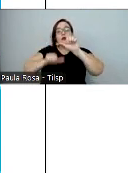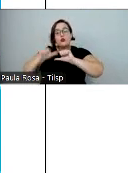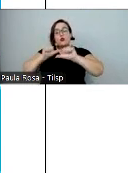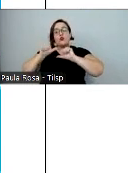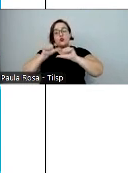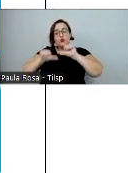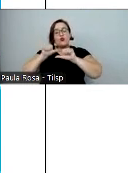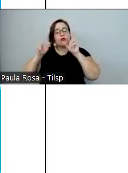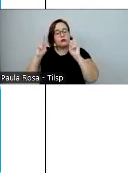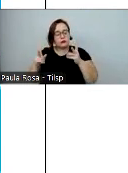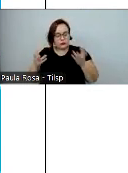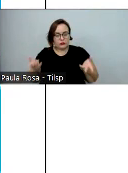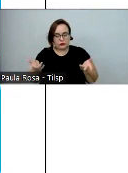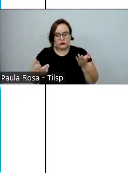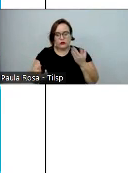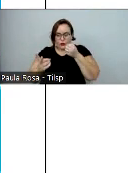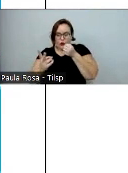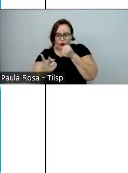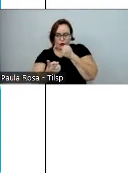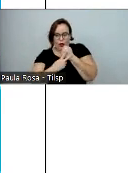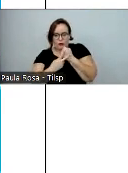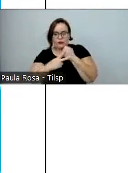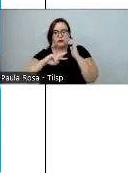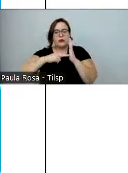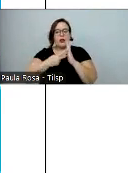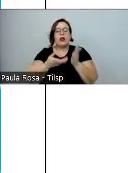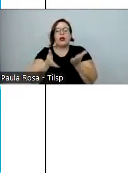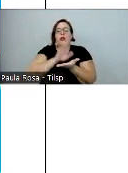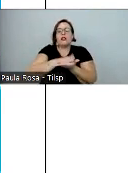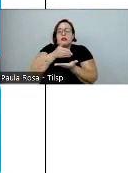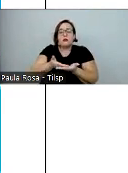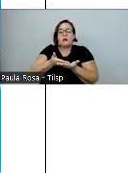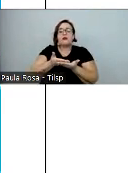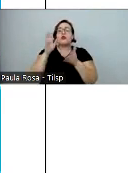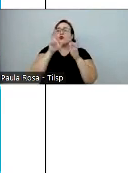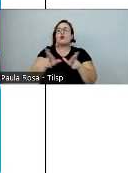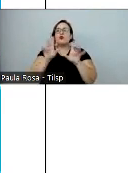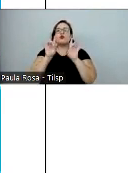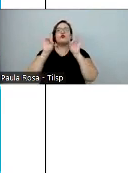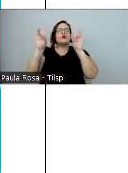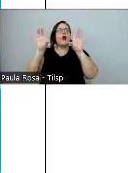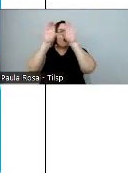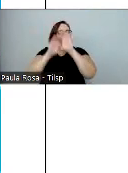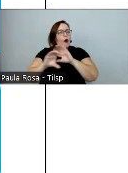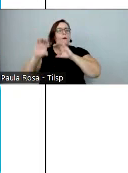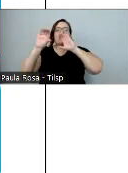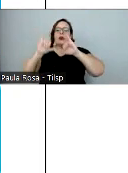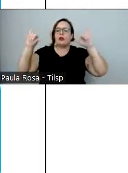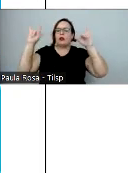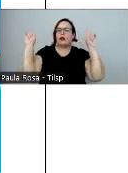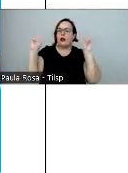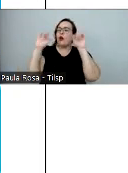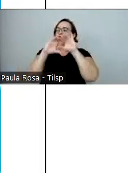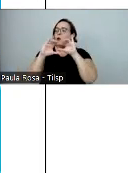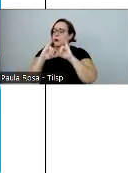quer dizer esse verbo e interpretar é mais do que comunicar porque quer dizer que o museu a partir daquilo que Ele comunica ele produz um conhecimento